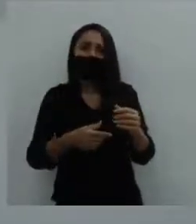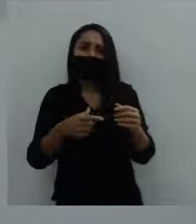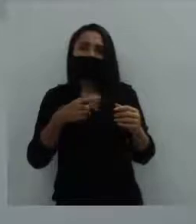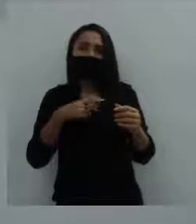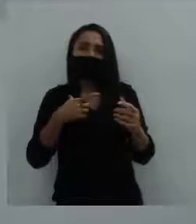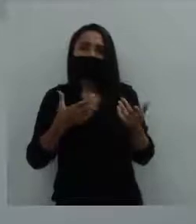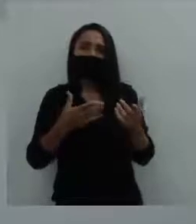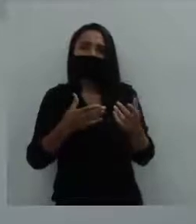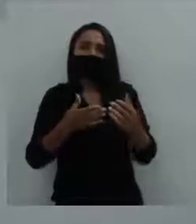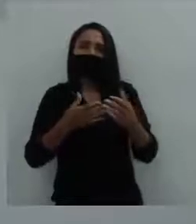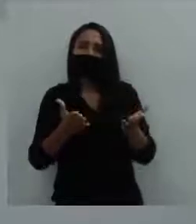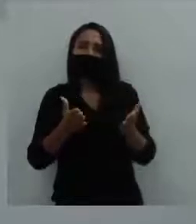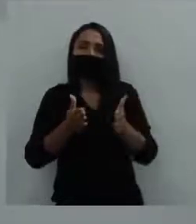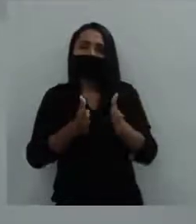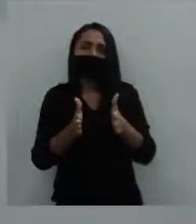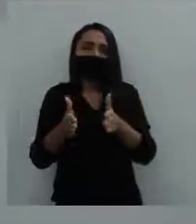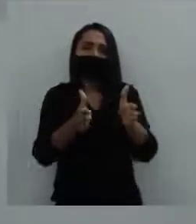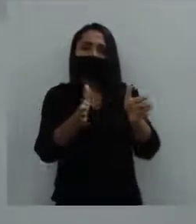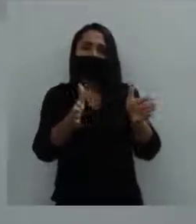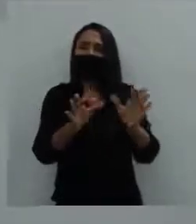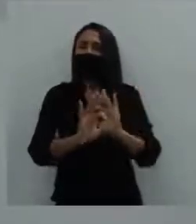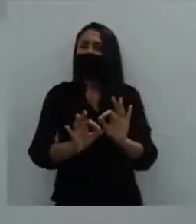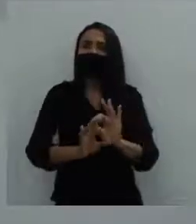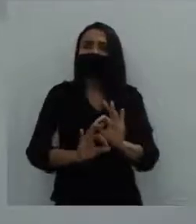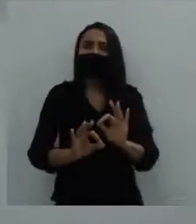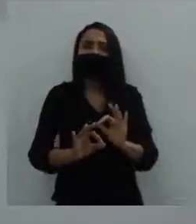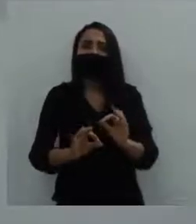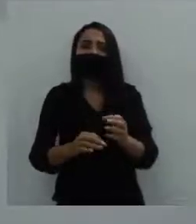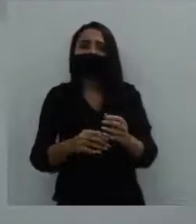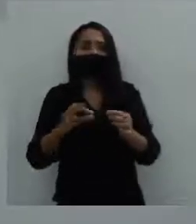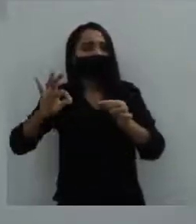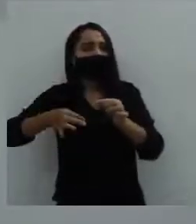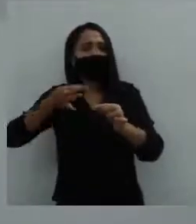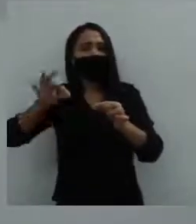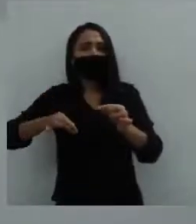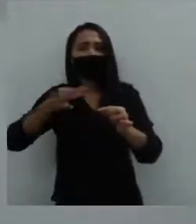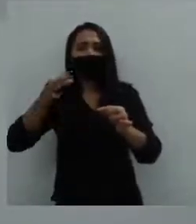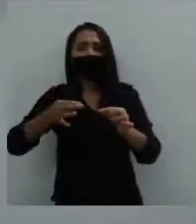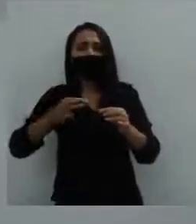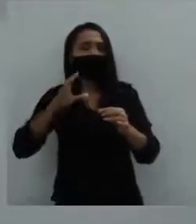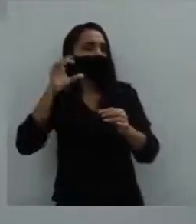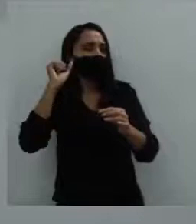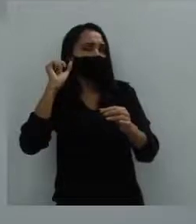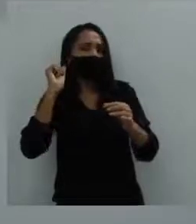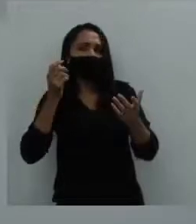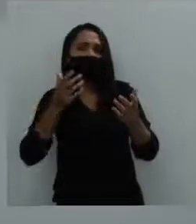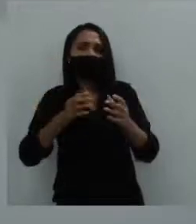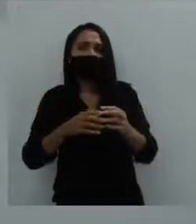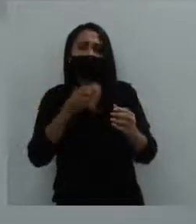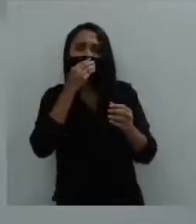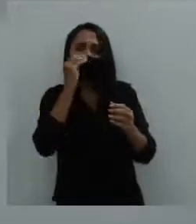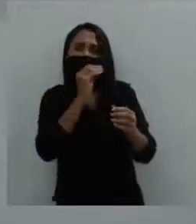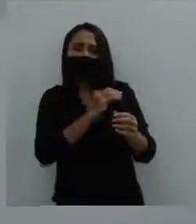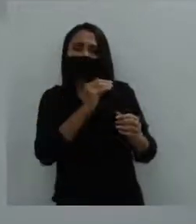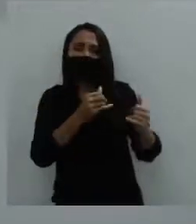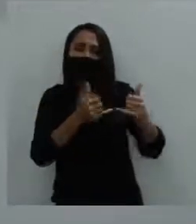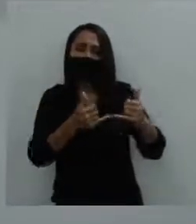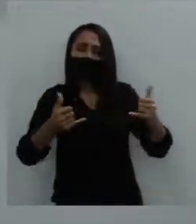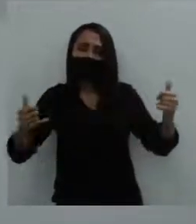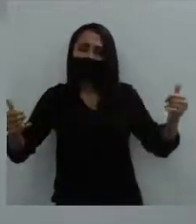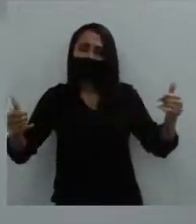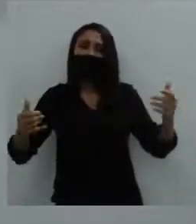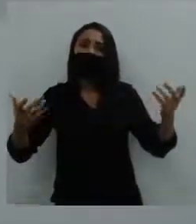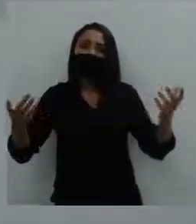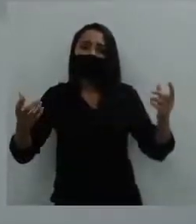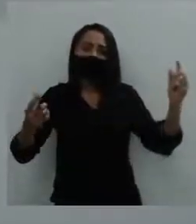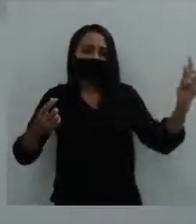não abro o caminho para ninguém. A agulha não escutava o alfinete, ela menosprezava a linha. Chegou uma